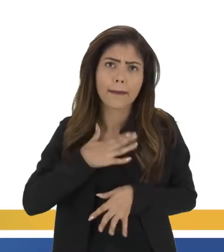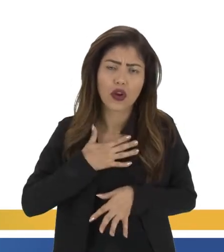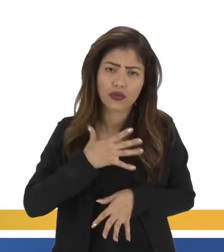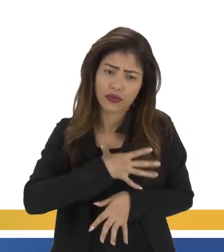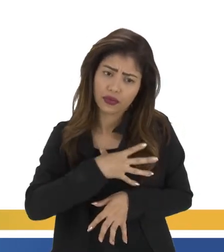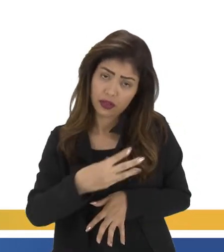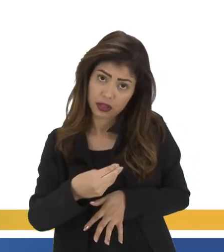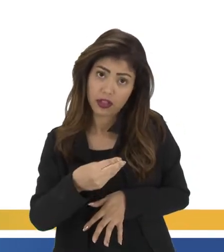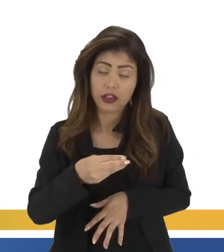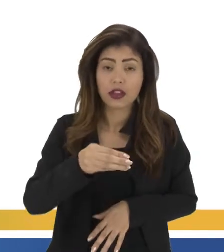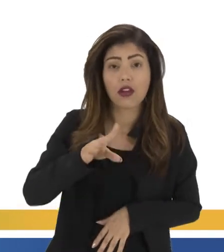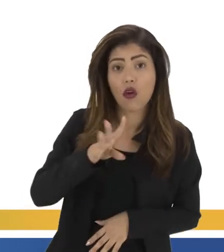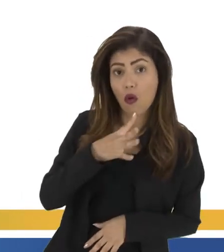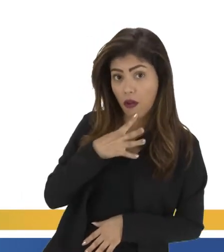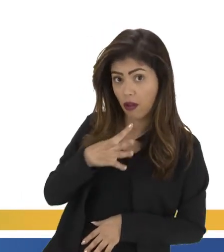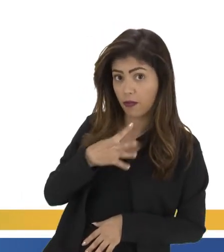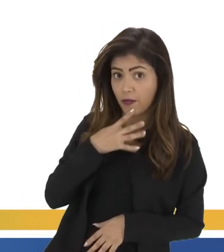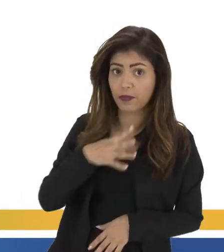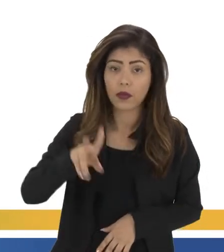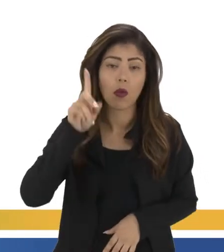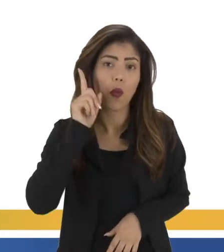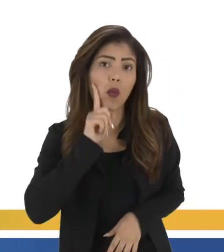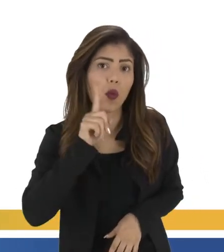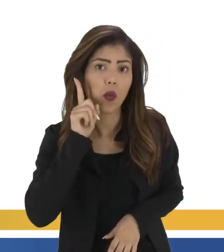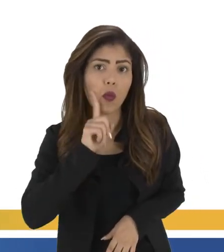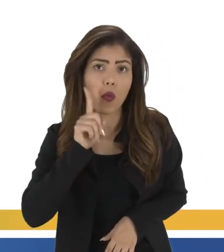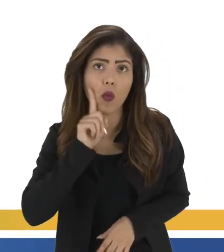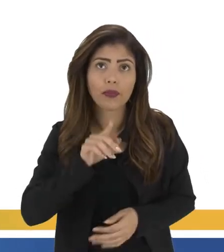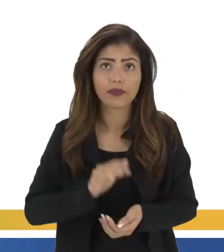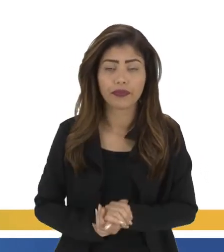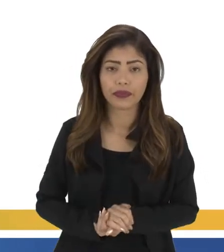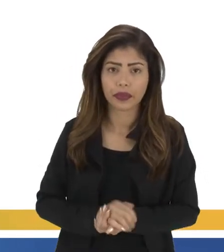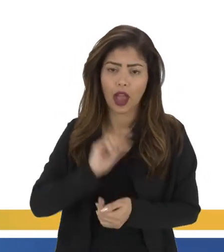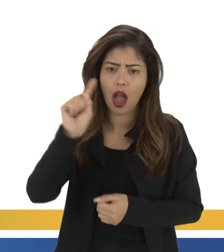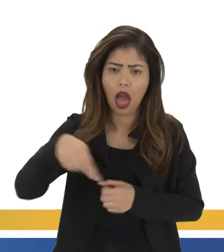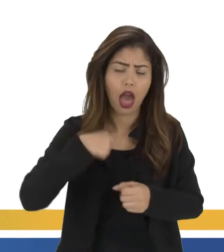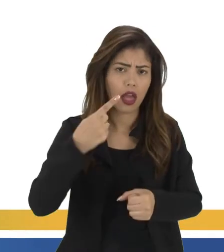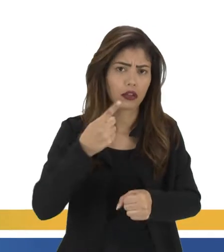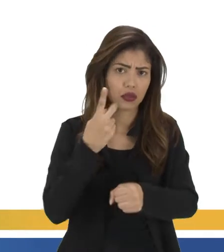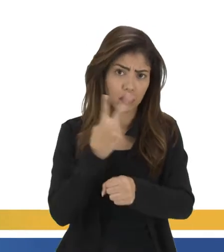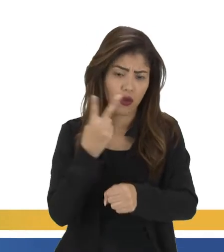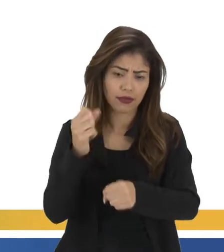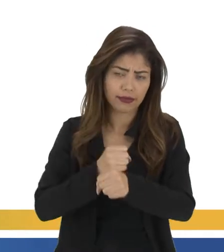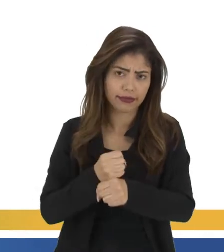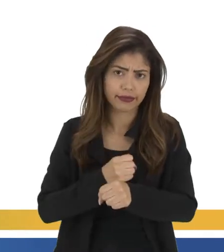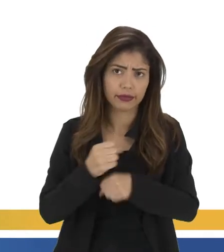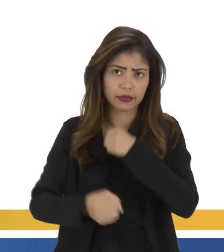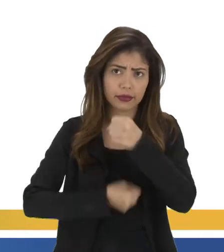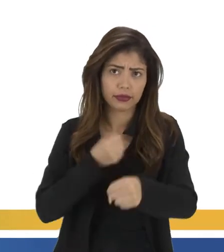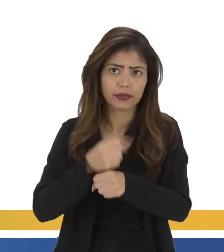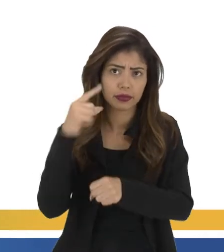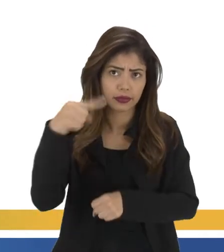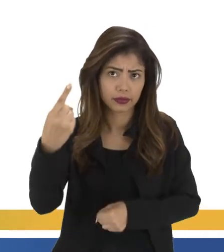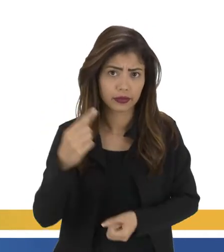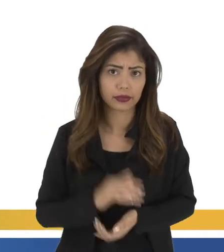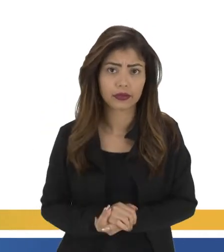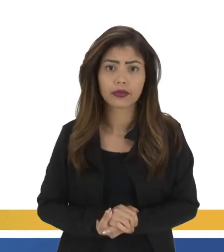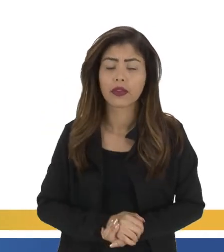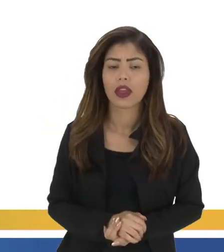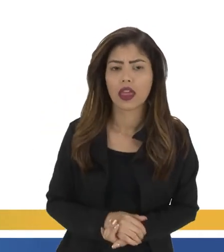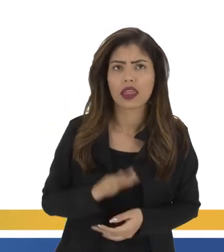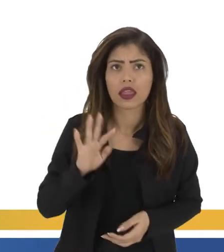filhos conheçam os Estados Unidos em 2 anos, daqui 2 anos. Essa palavrinha também, maybe, que